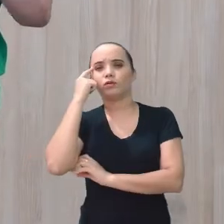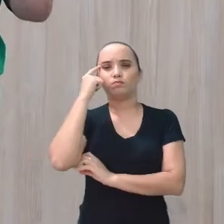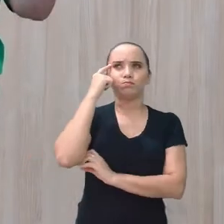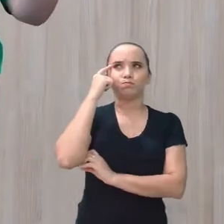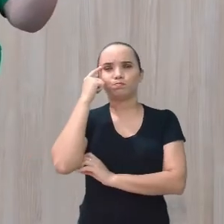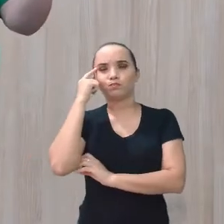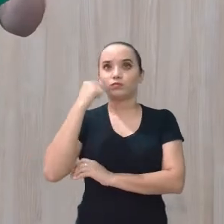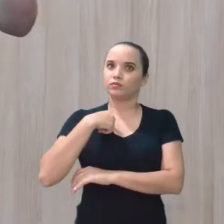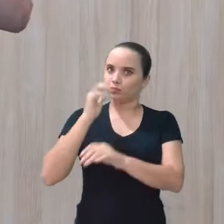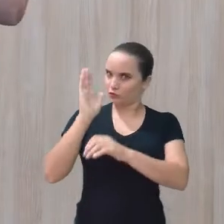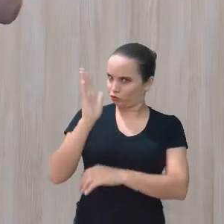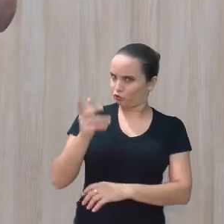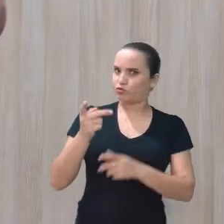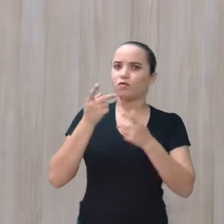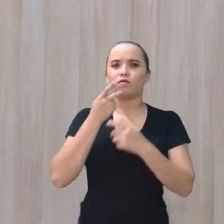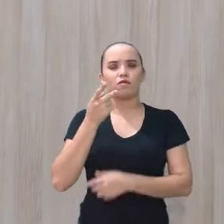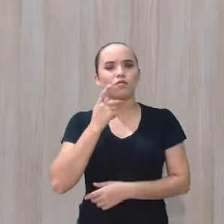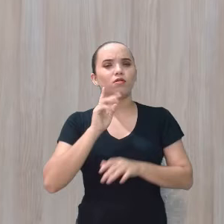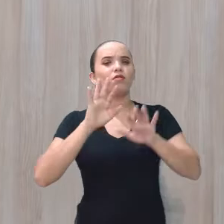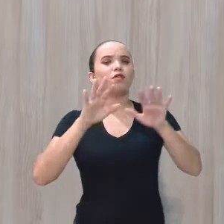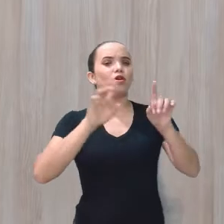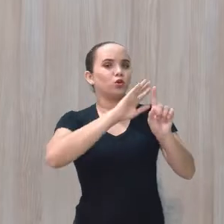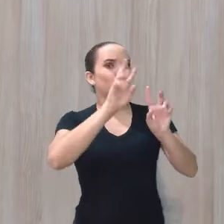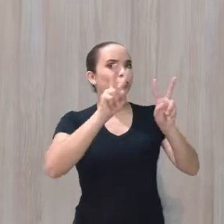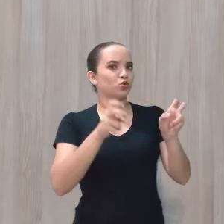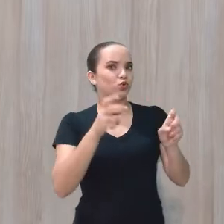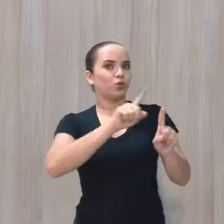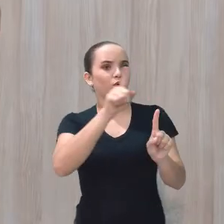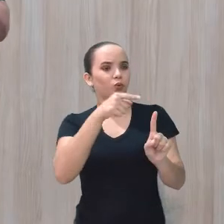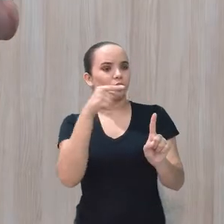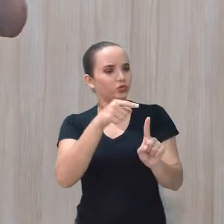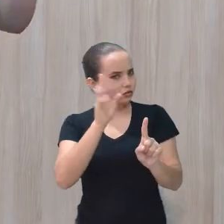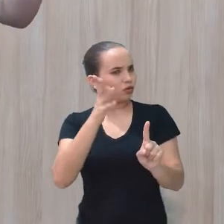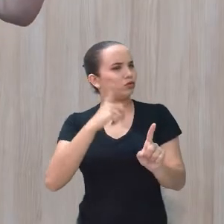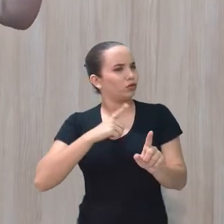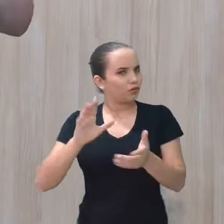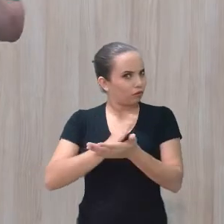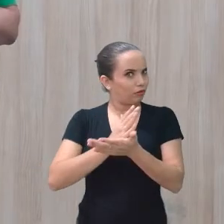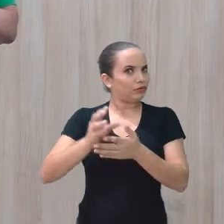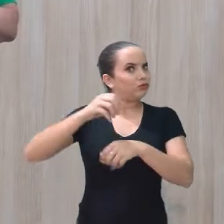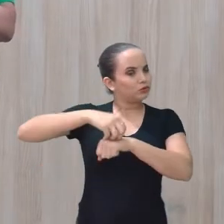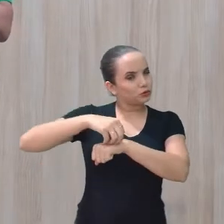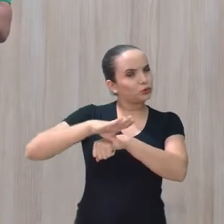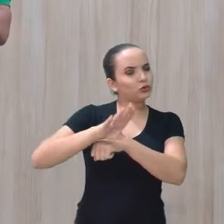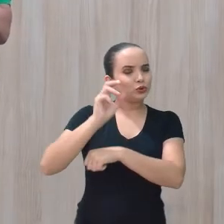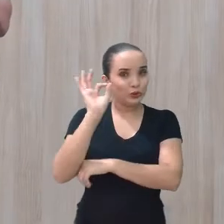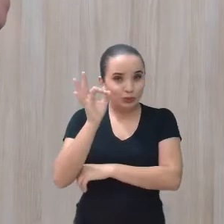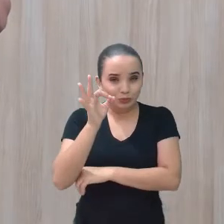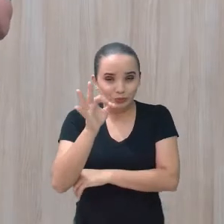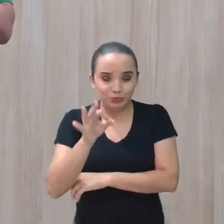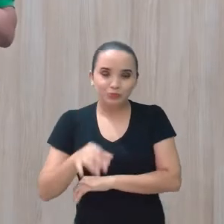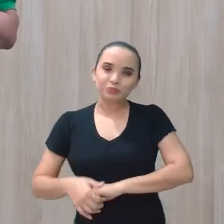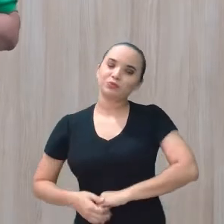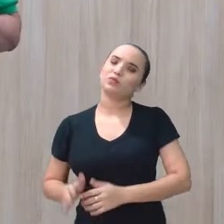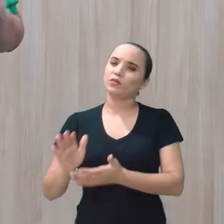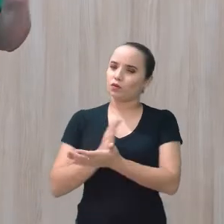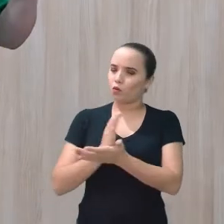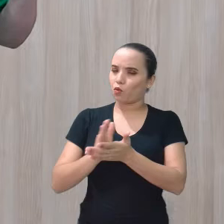já falei, não é? Lá no objetivo da aula já tinha algumas dicas, não é?